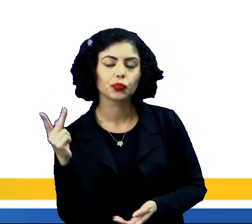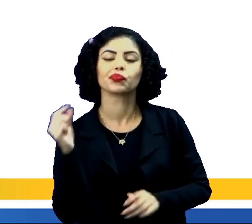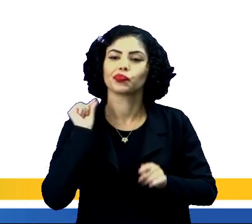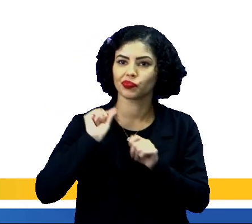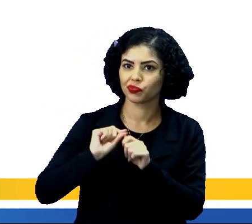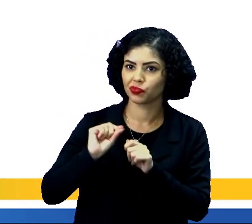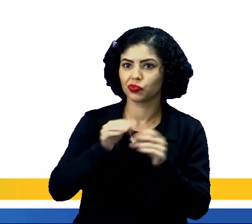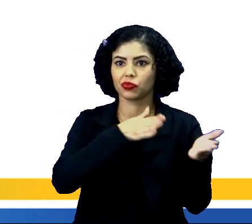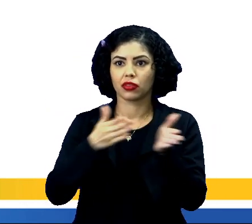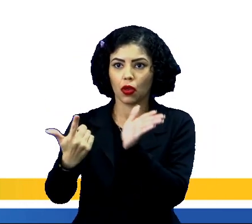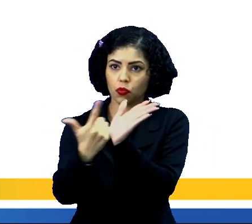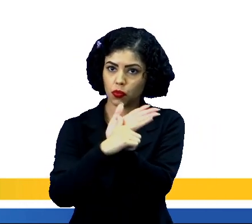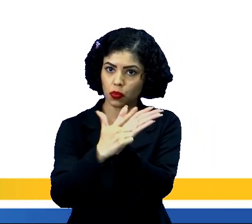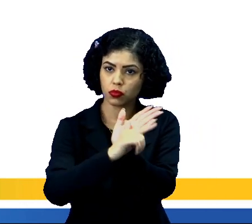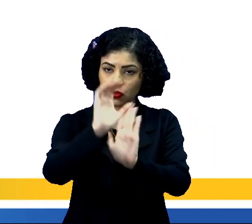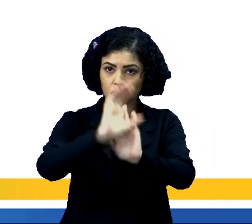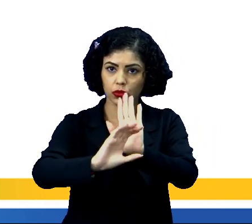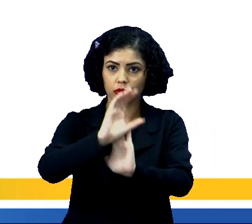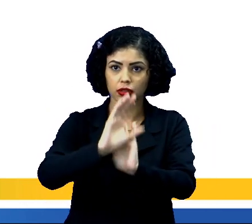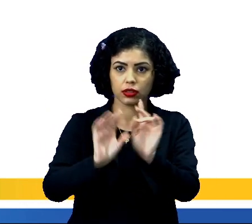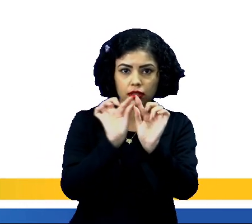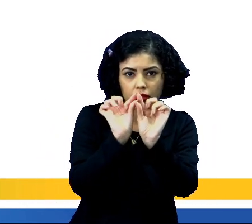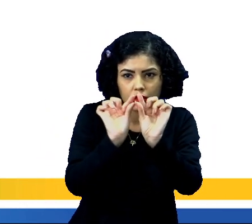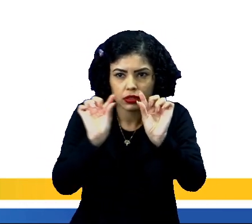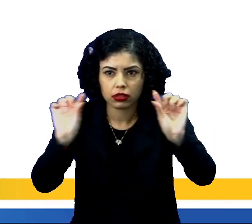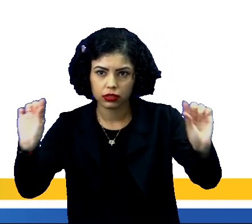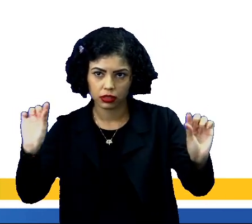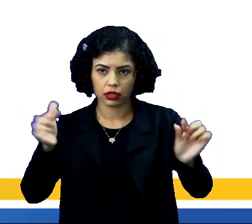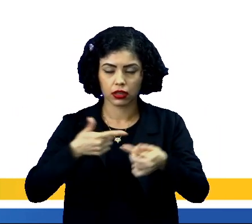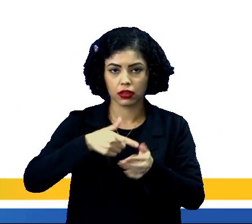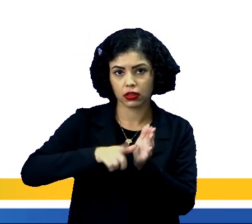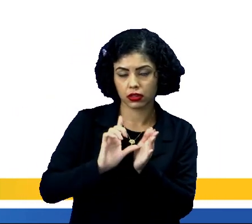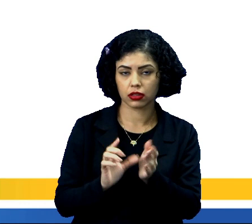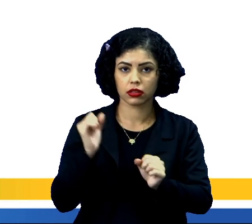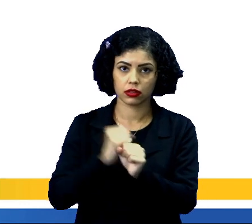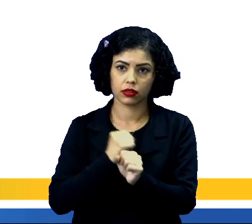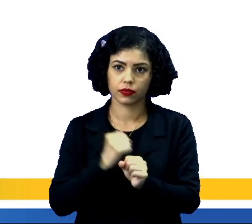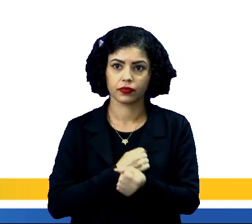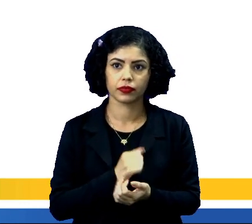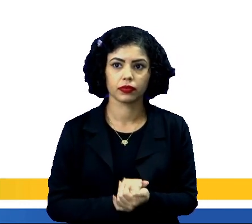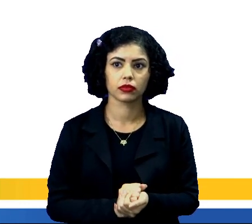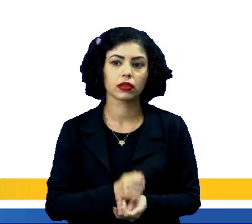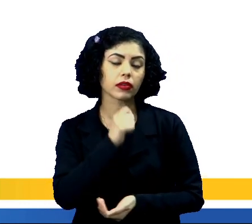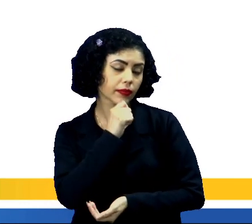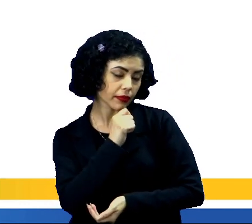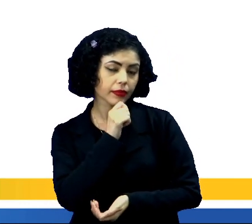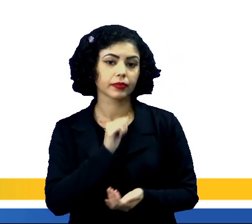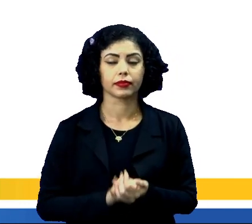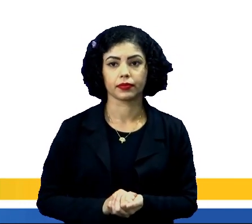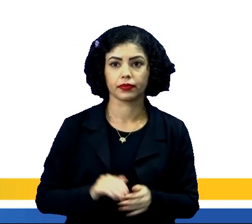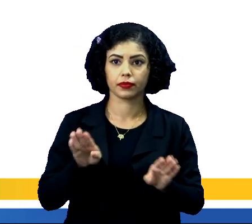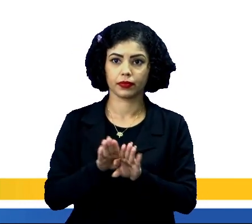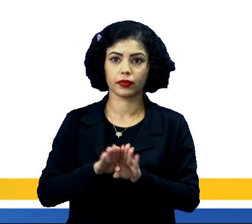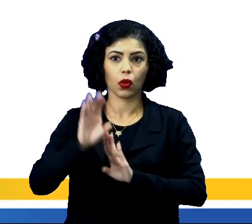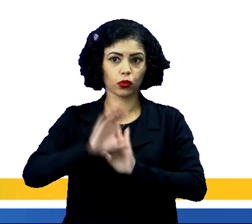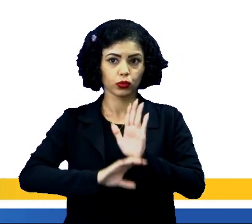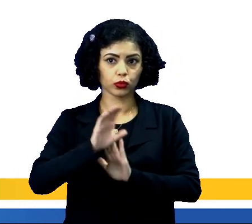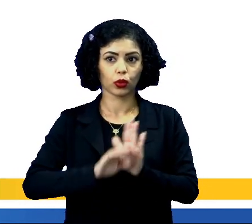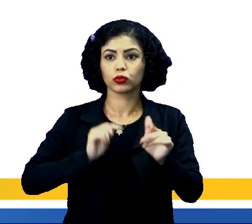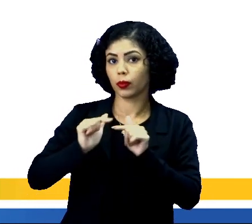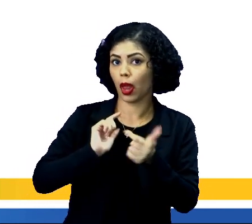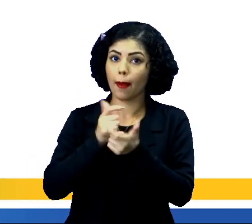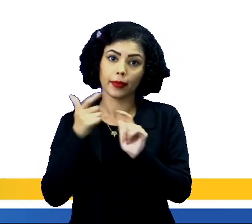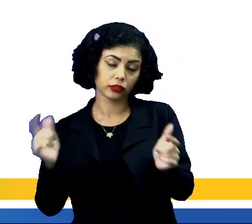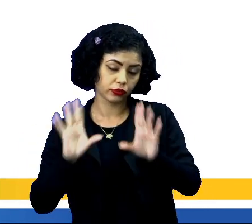designer passa para o papel os conceitos preliminares de uma obra. Posteriormente, esses conceitos são trabalhados em